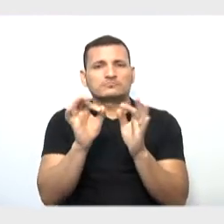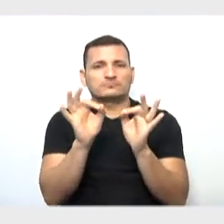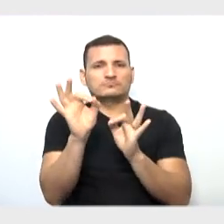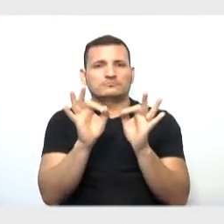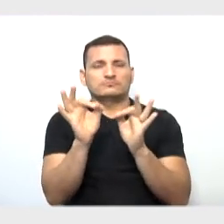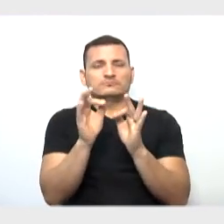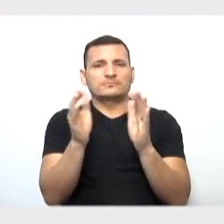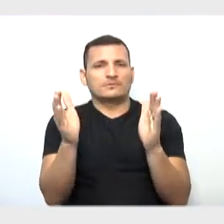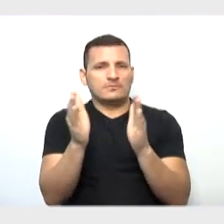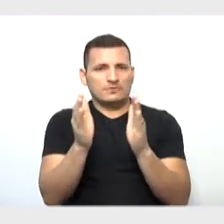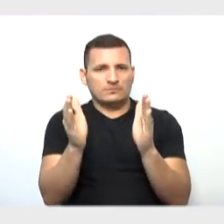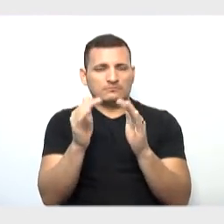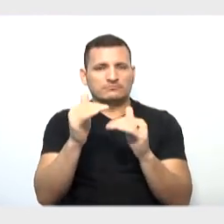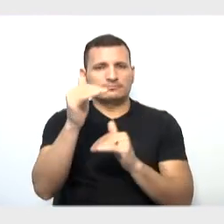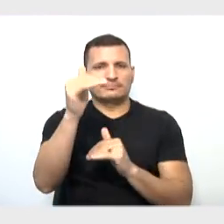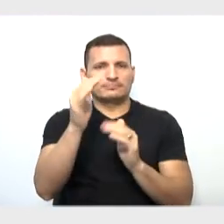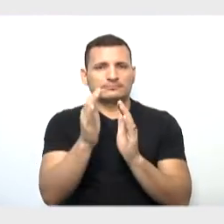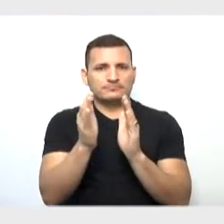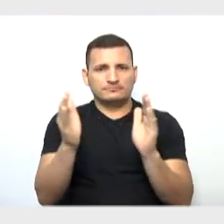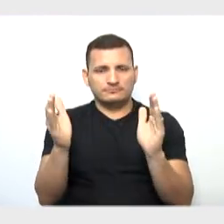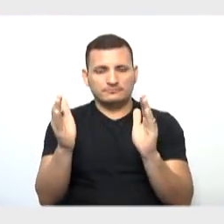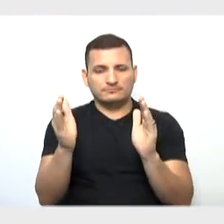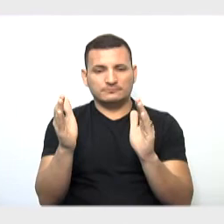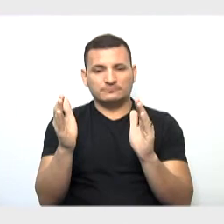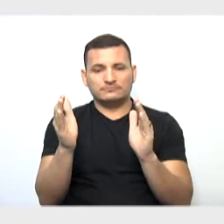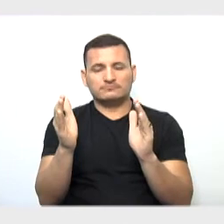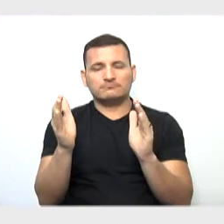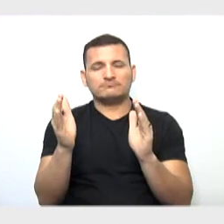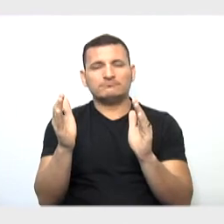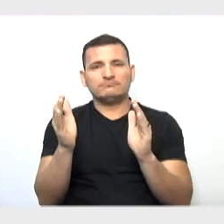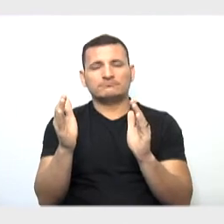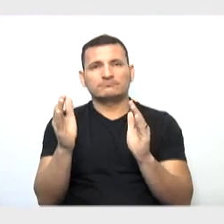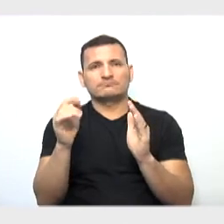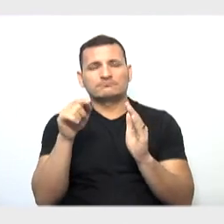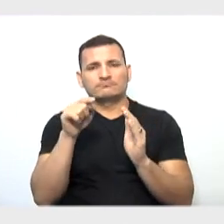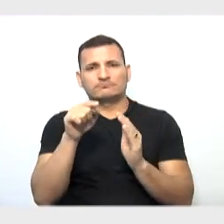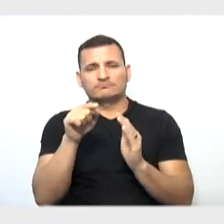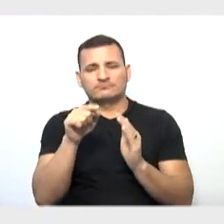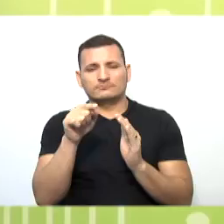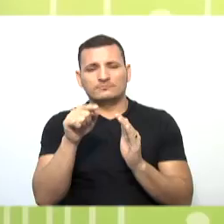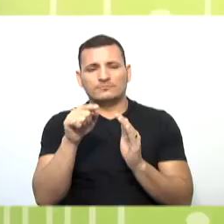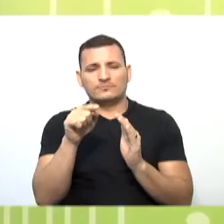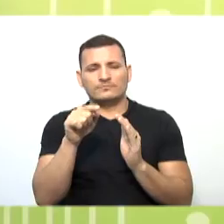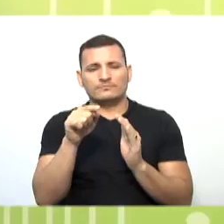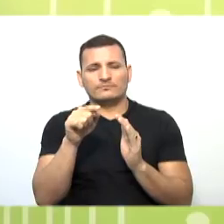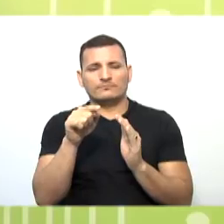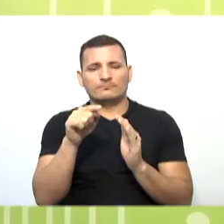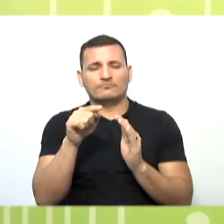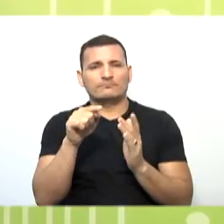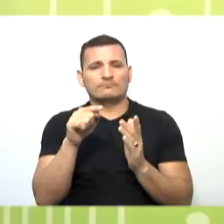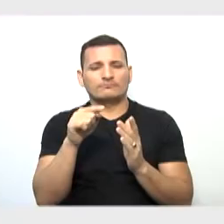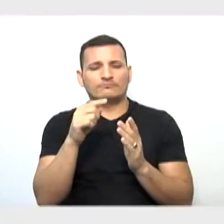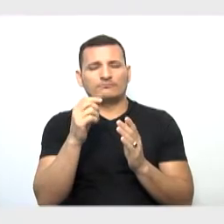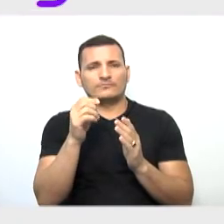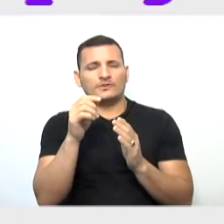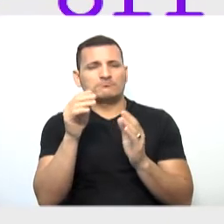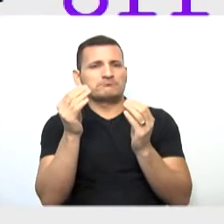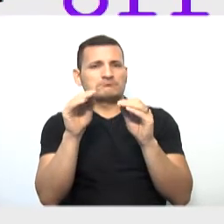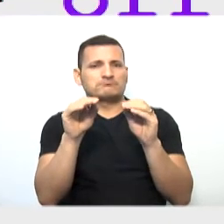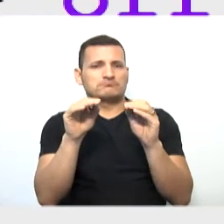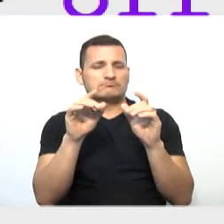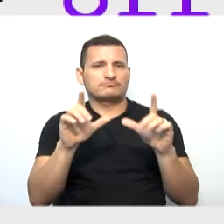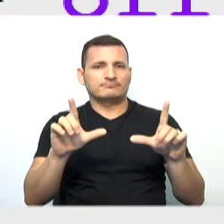adequando o tamanho, a altura e a largura da minha lâmpada para ela ficar bem amigável na